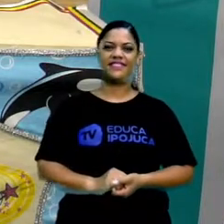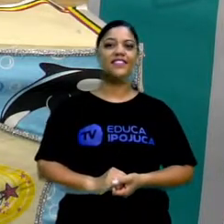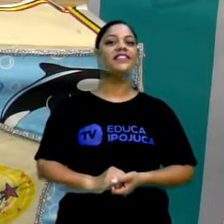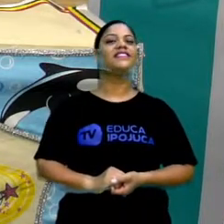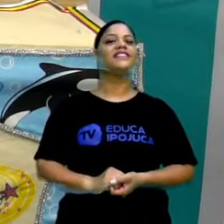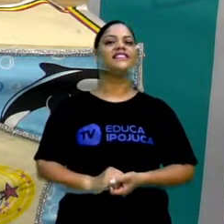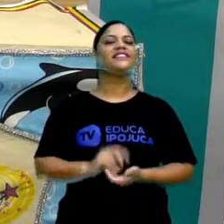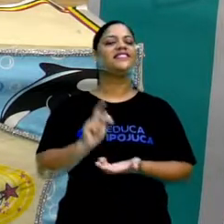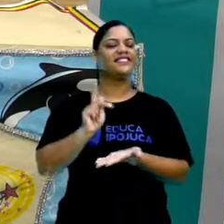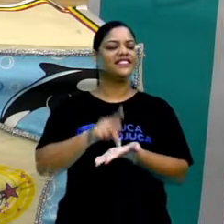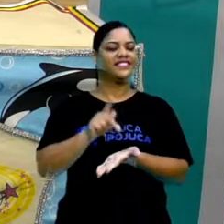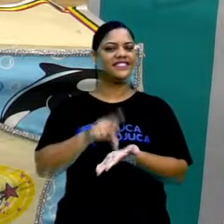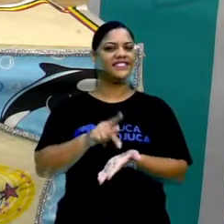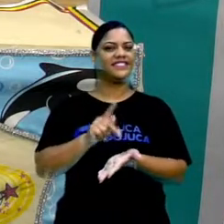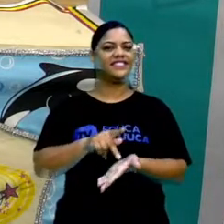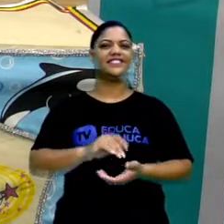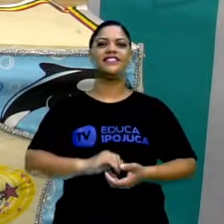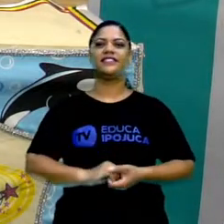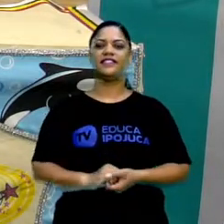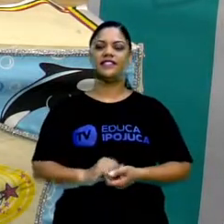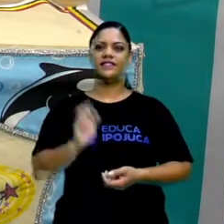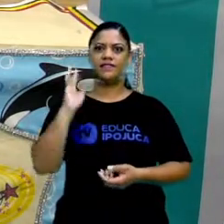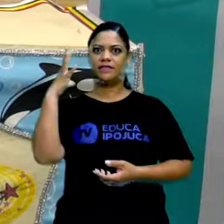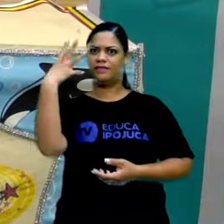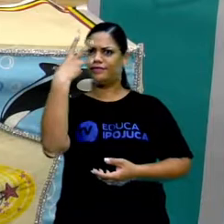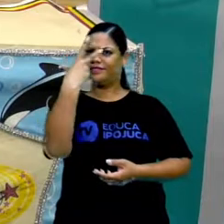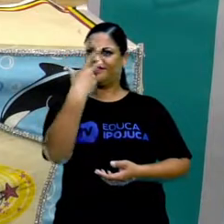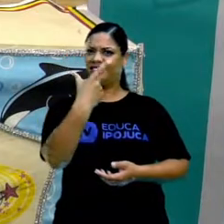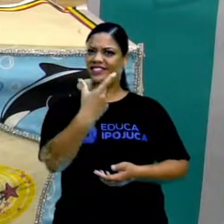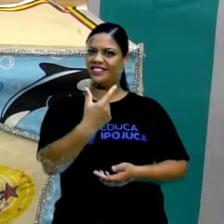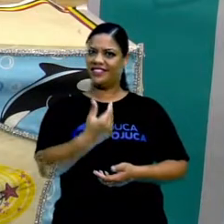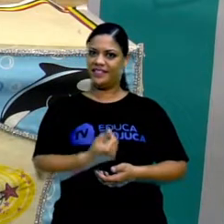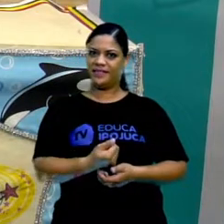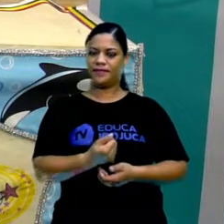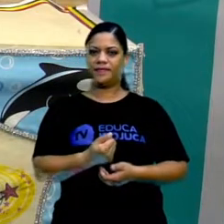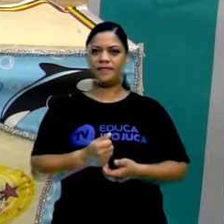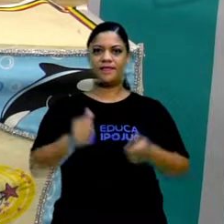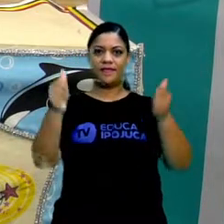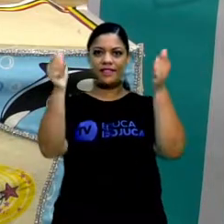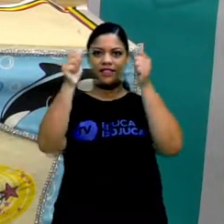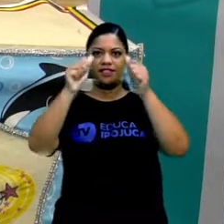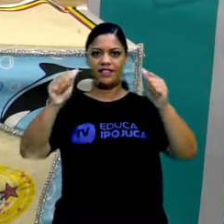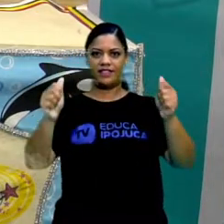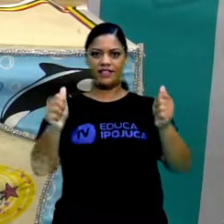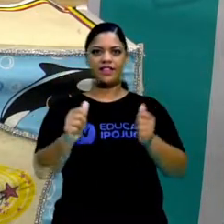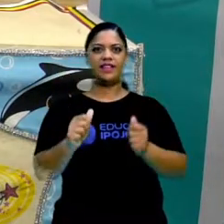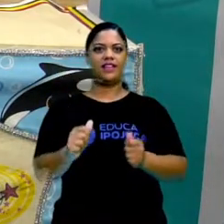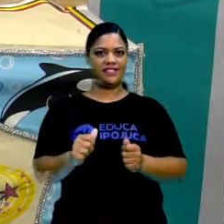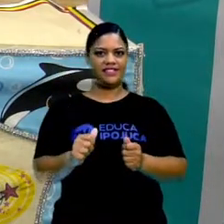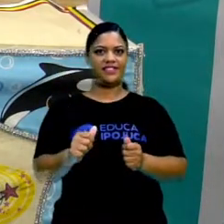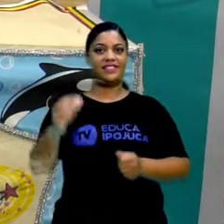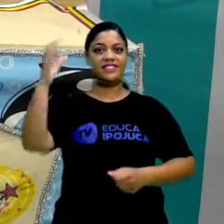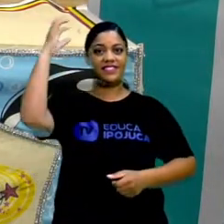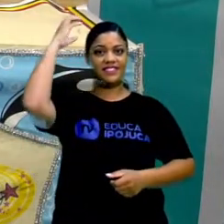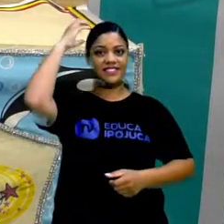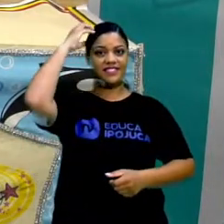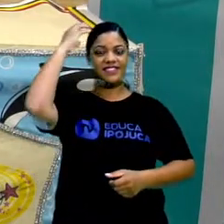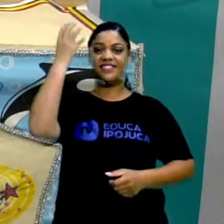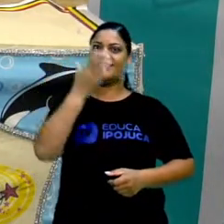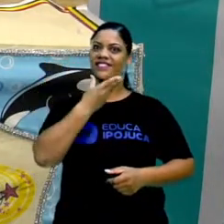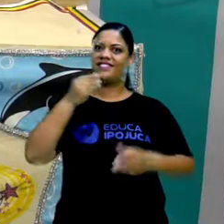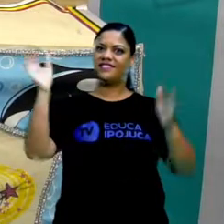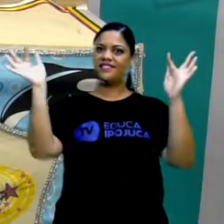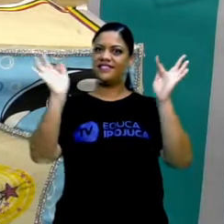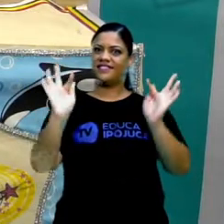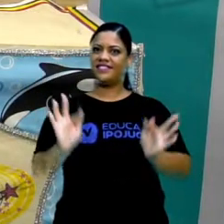Isso mesmo! Olha que lindo aqui, ó, que tu tá vendo, a estátua do príncipe feliz,